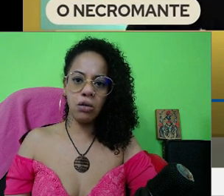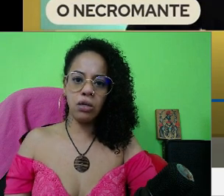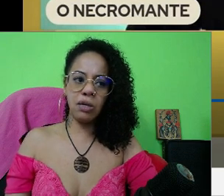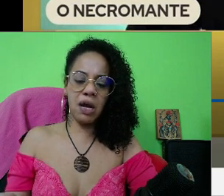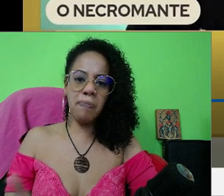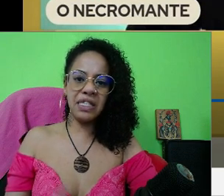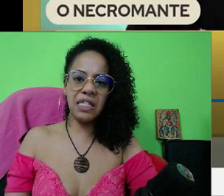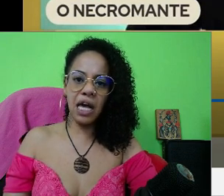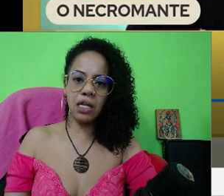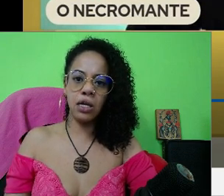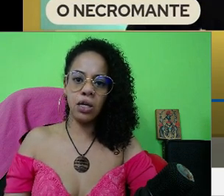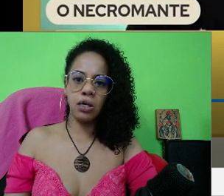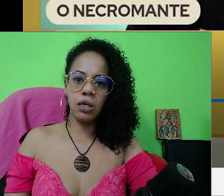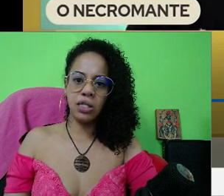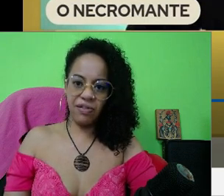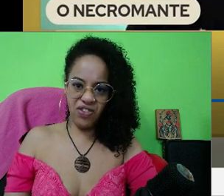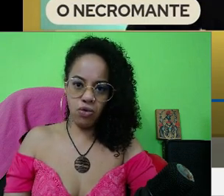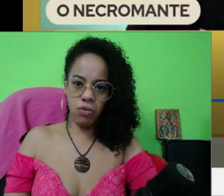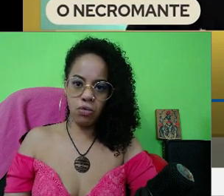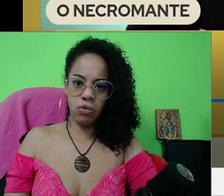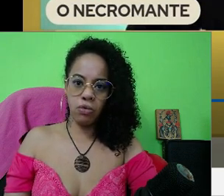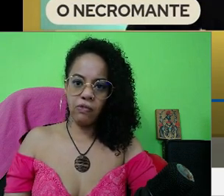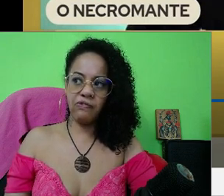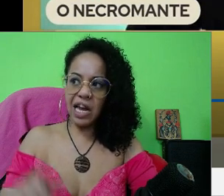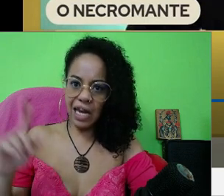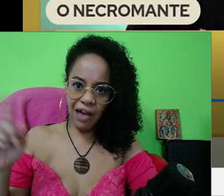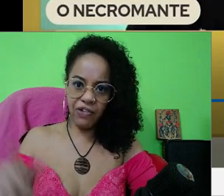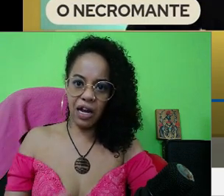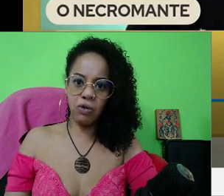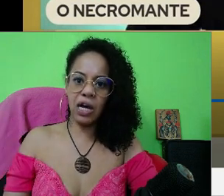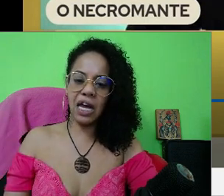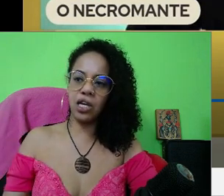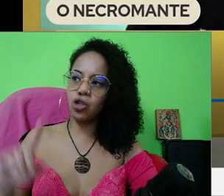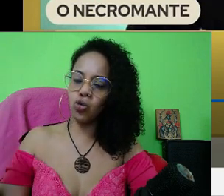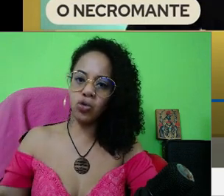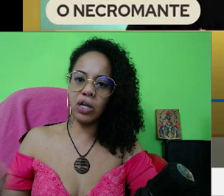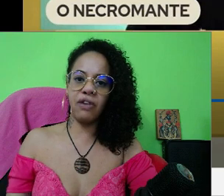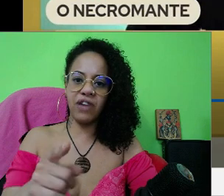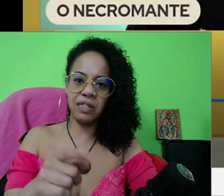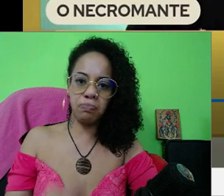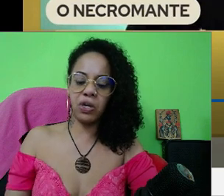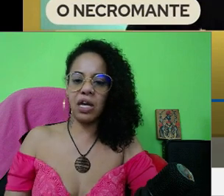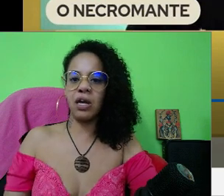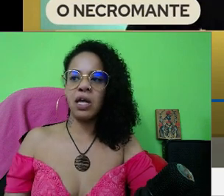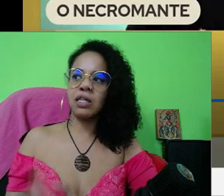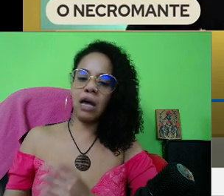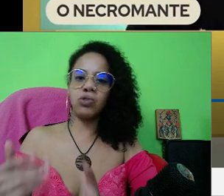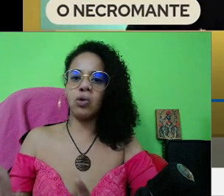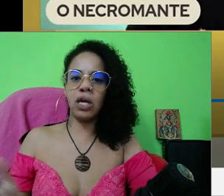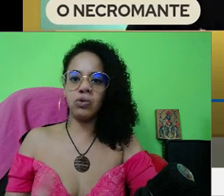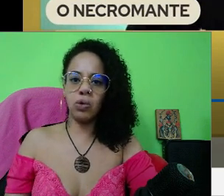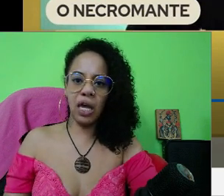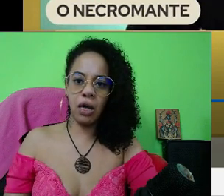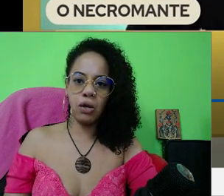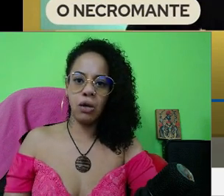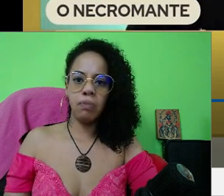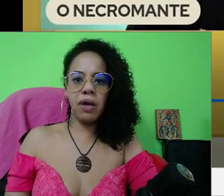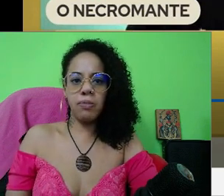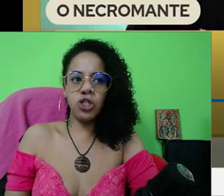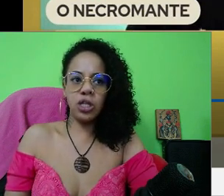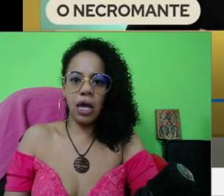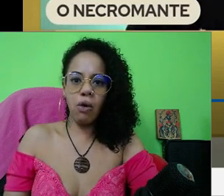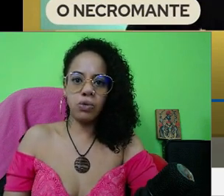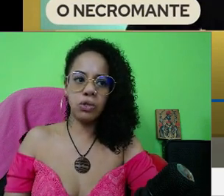aqui semana passada você viu vai lá falar com o cara que tudo que ele faz é porque tá não sei o quê não sei o